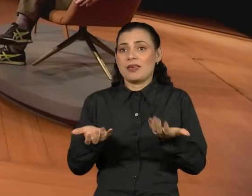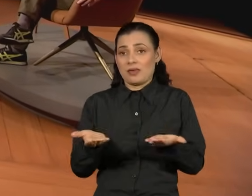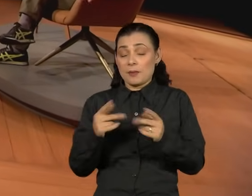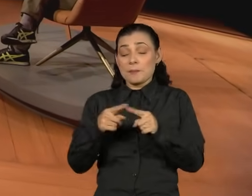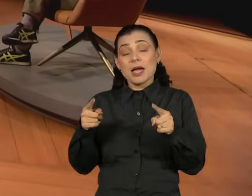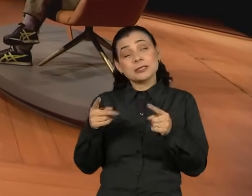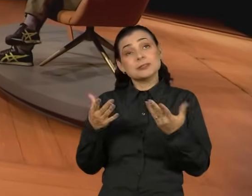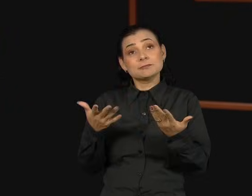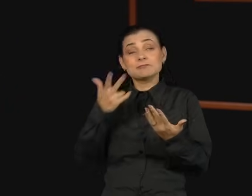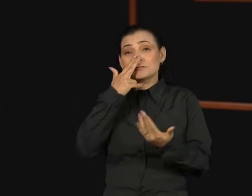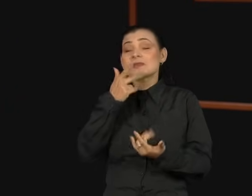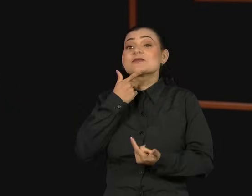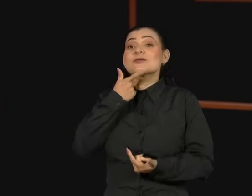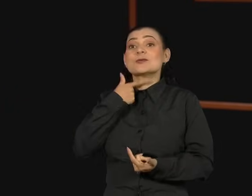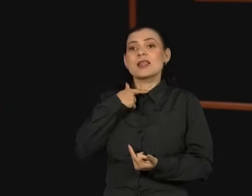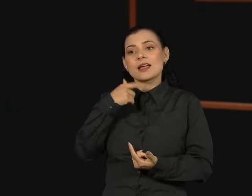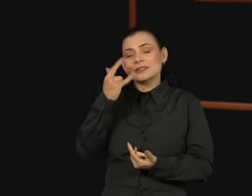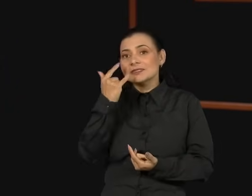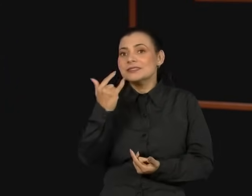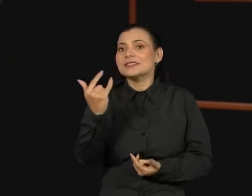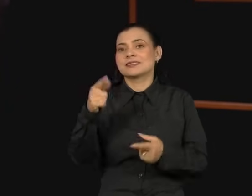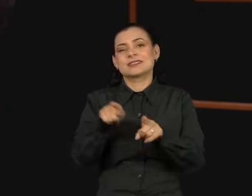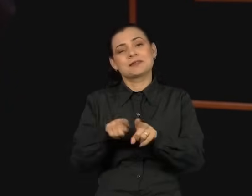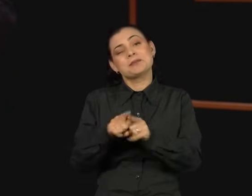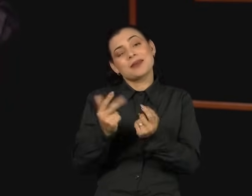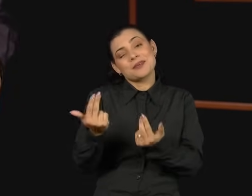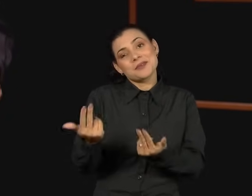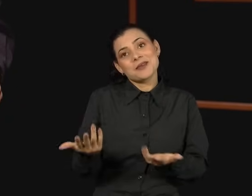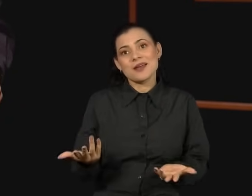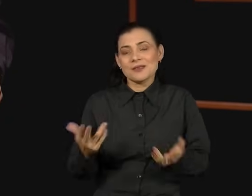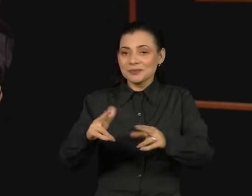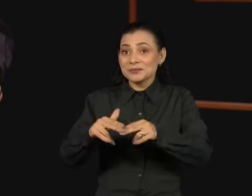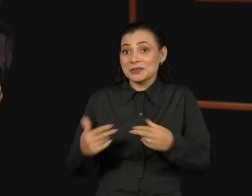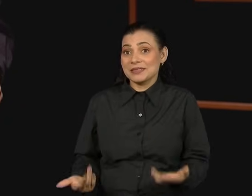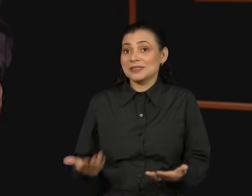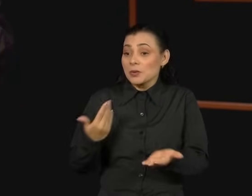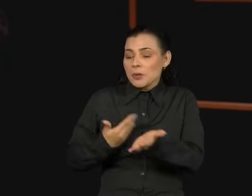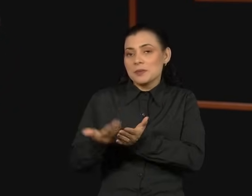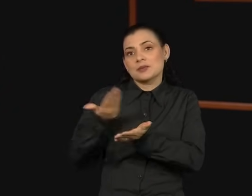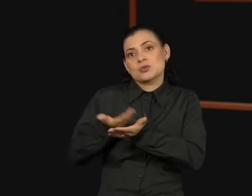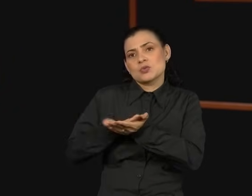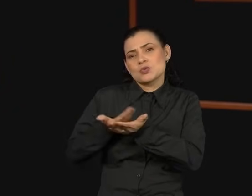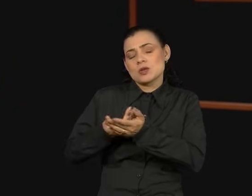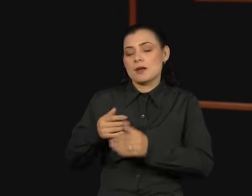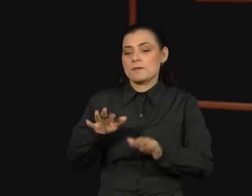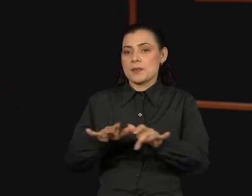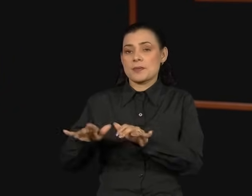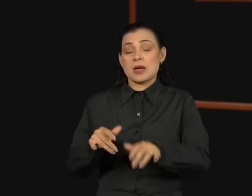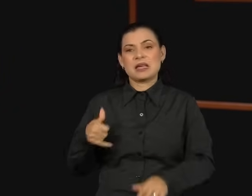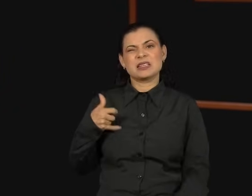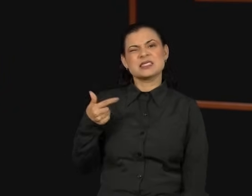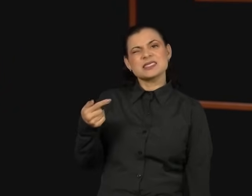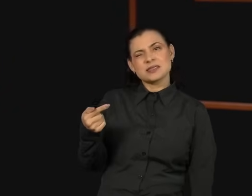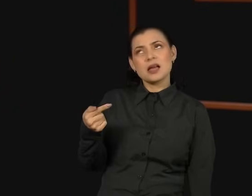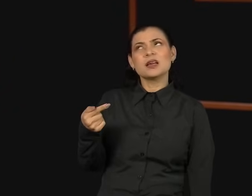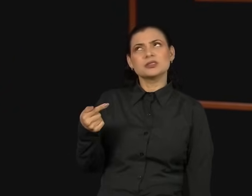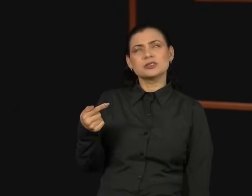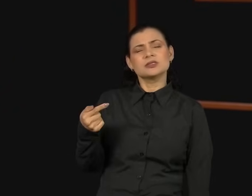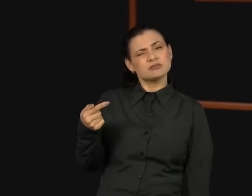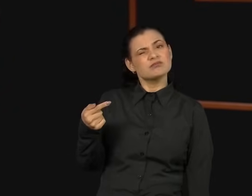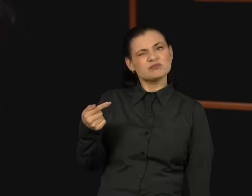dizer, desejo correspondido, né? Aí eu comecei a estudar piano aos 7 anos, né? E